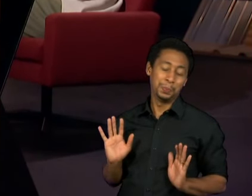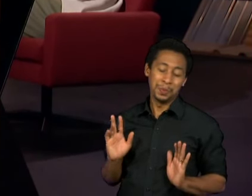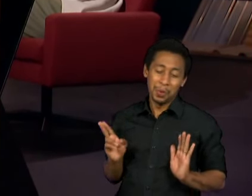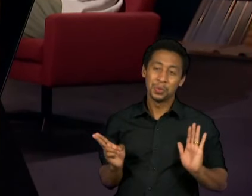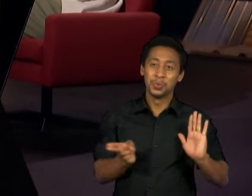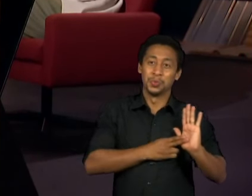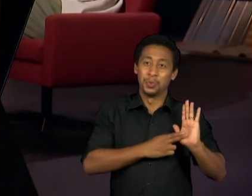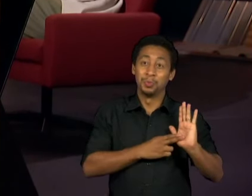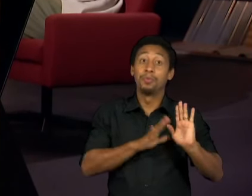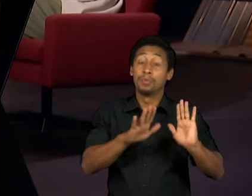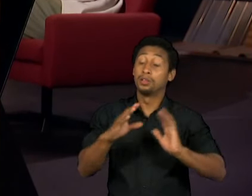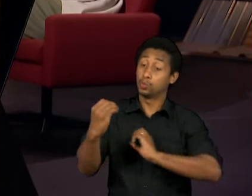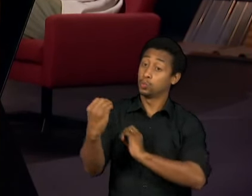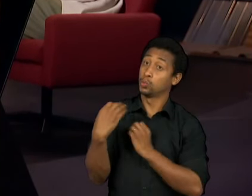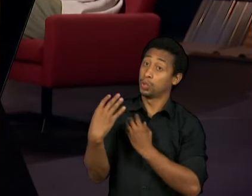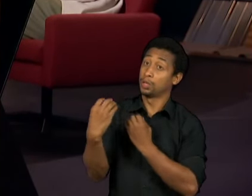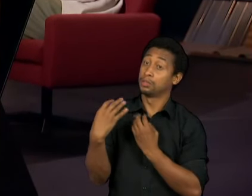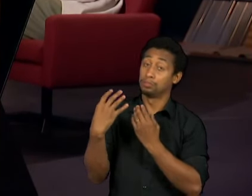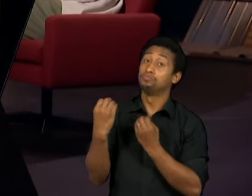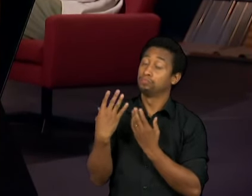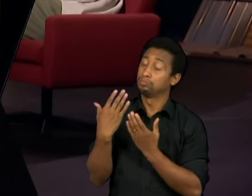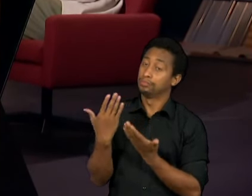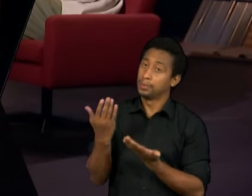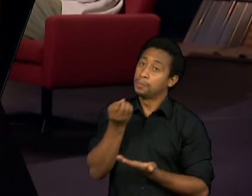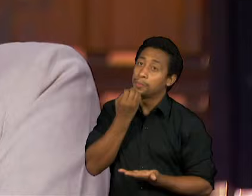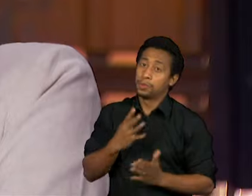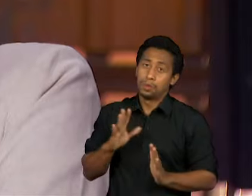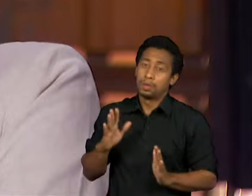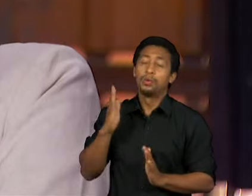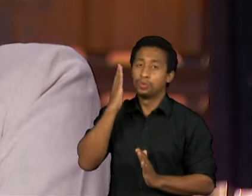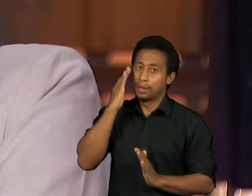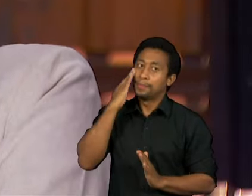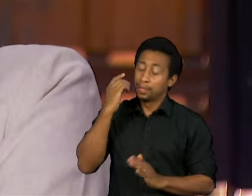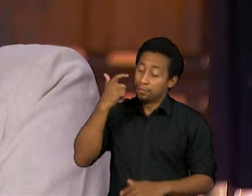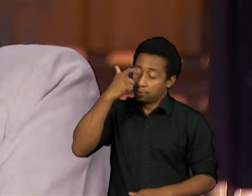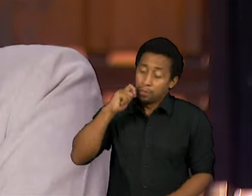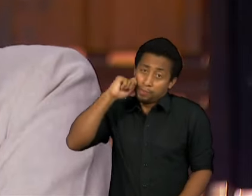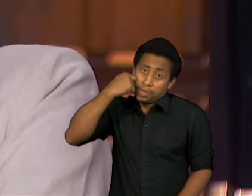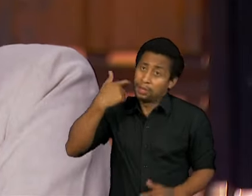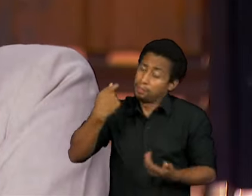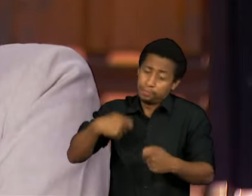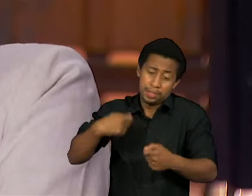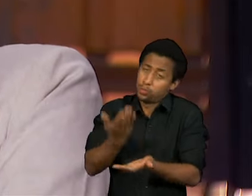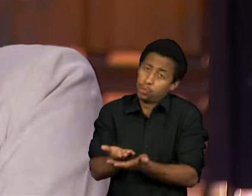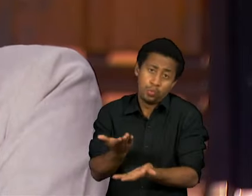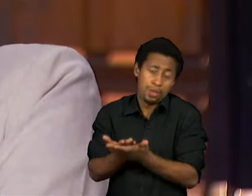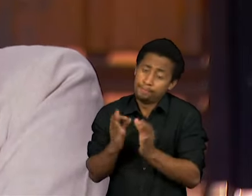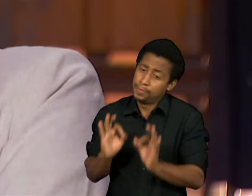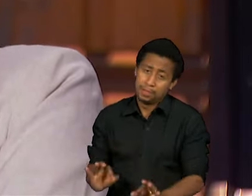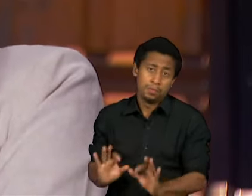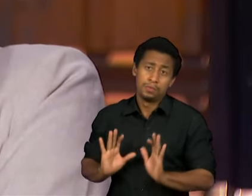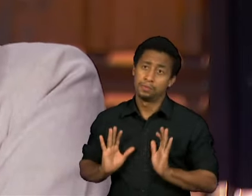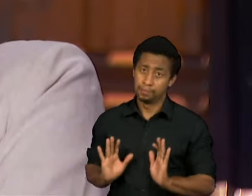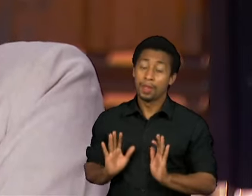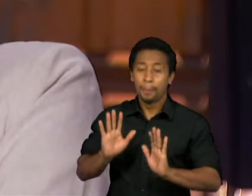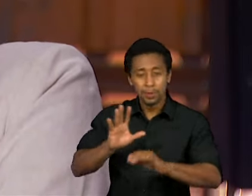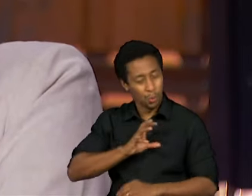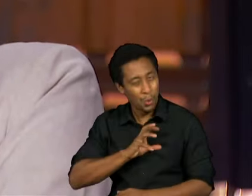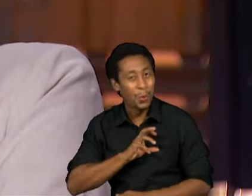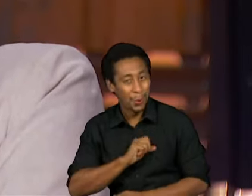gente sabia que a educação era a única saída para gente né mas eu realmente gostava aí eu gosto de estudar gosto de